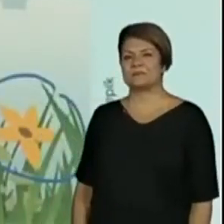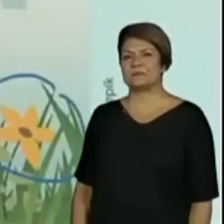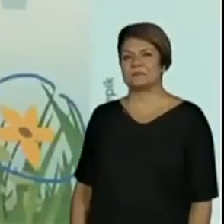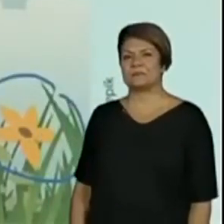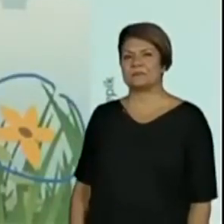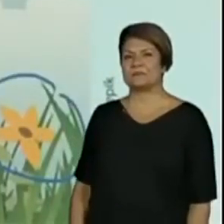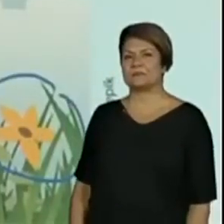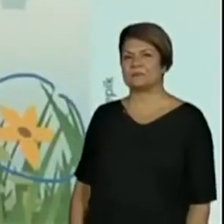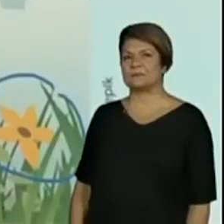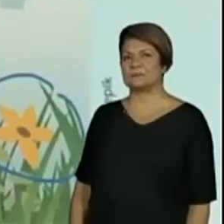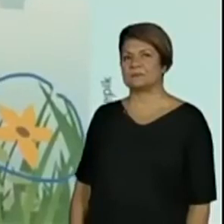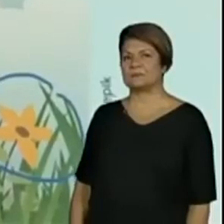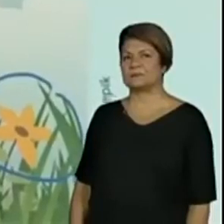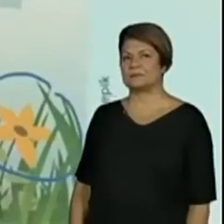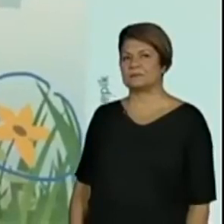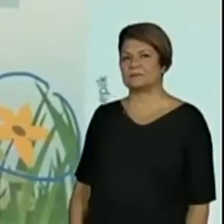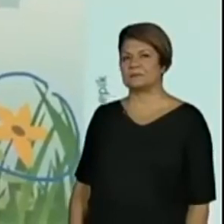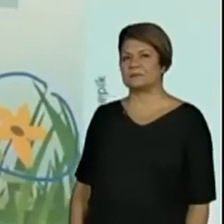Obrigada. E agora, professores?